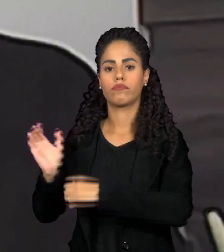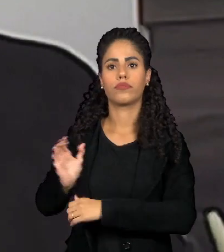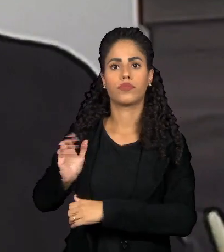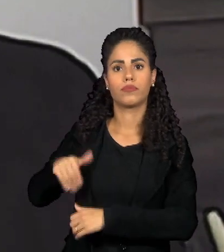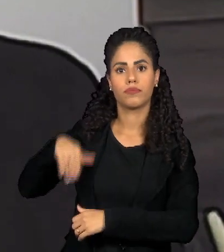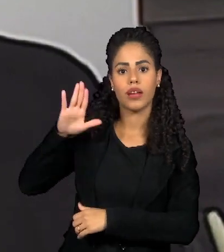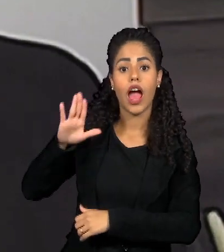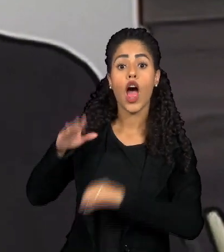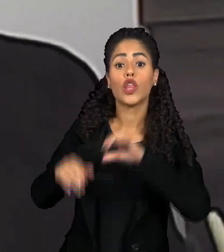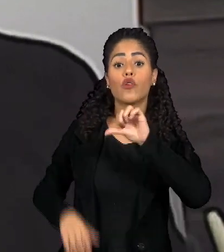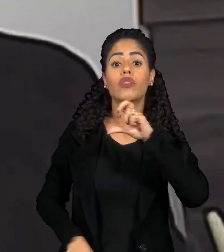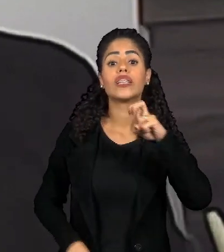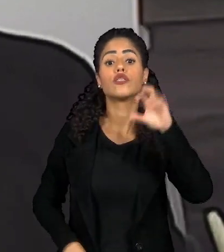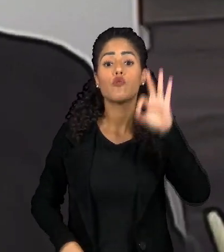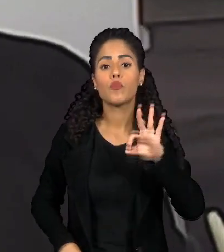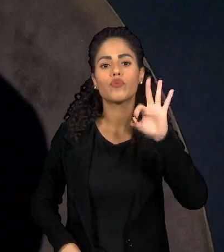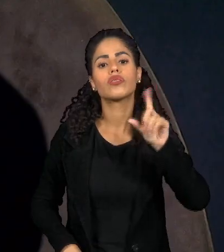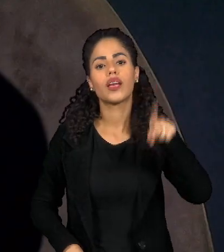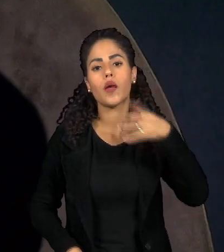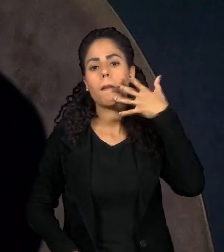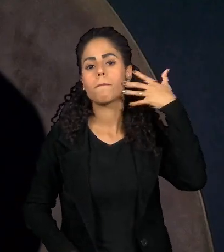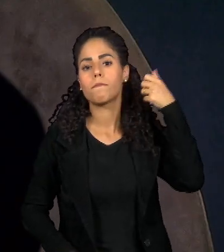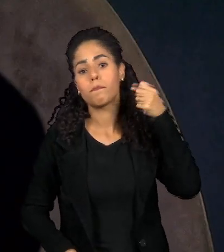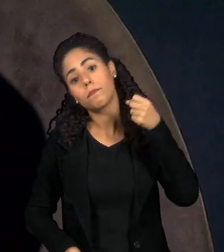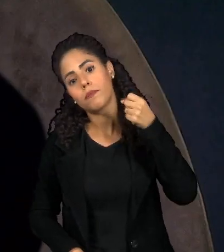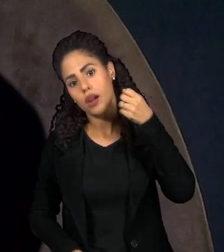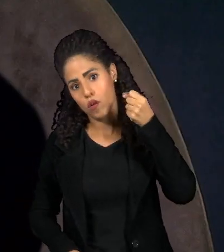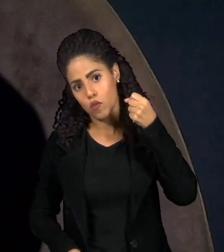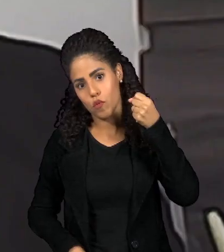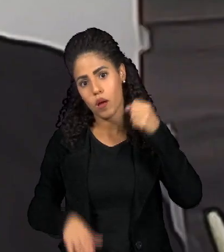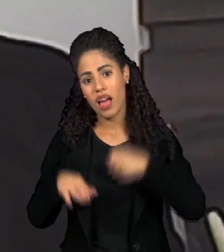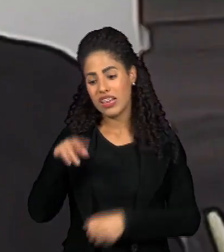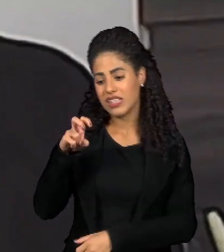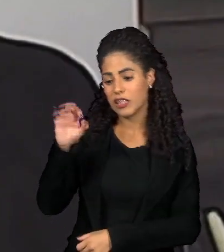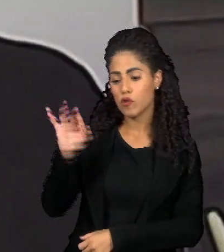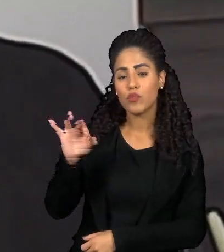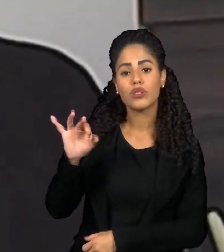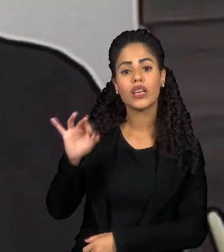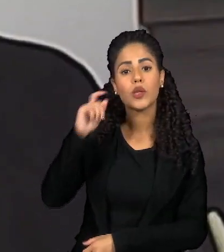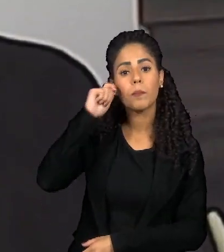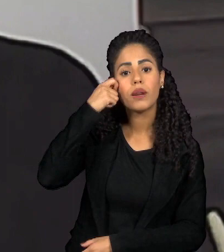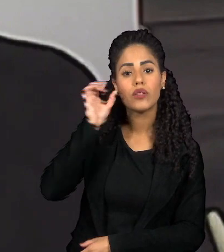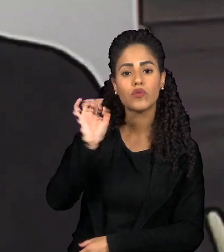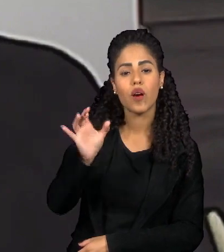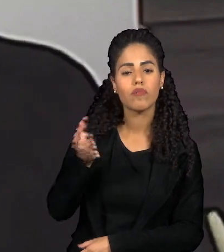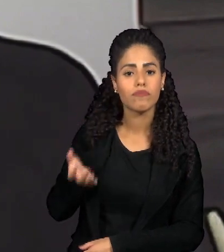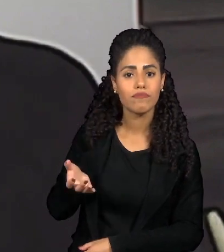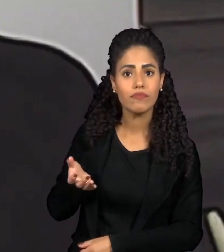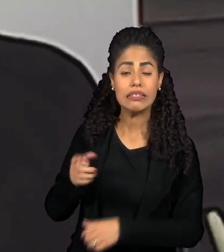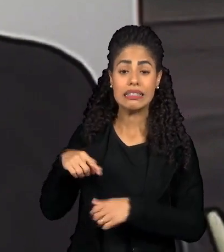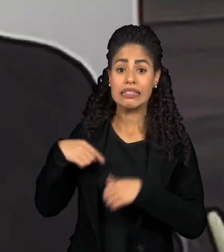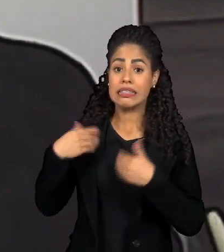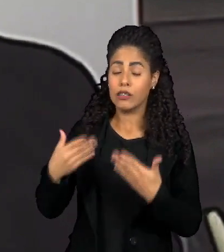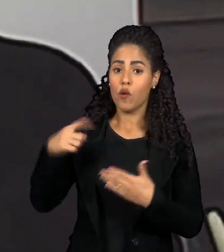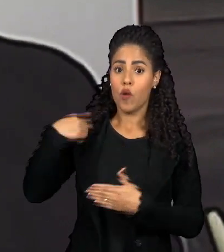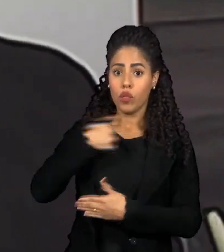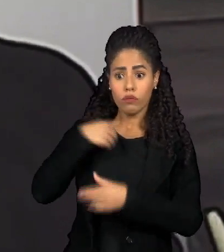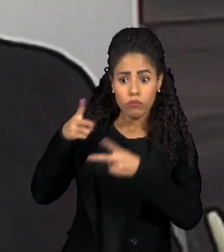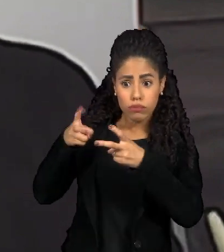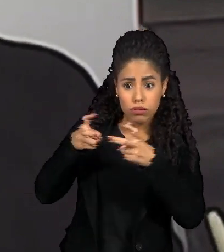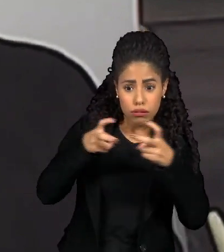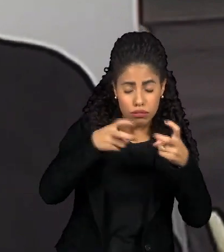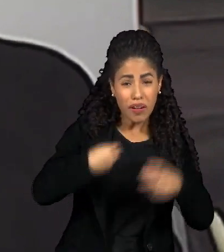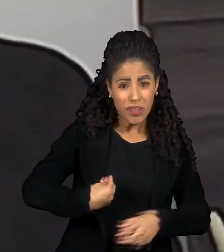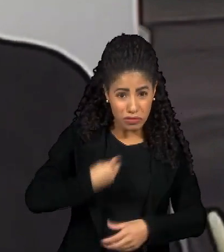95% são brancos. 5% só, no máximo, que eles são negros. Então, a gente nota, na